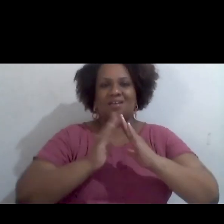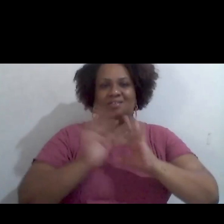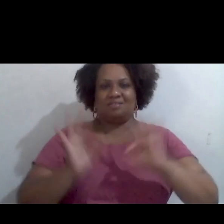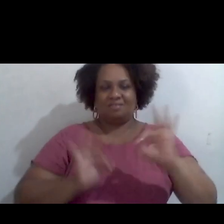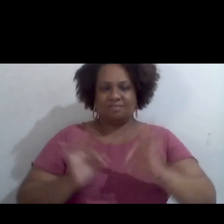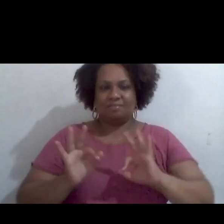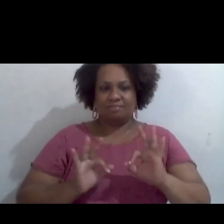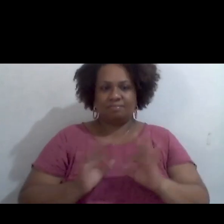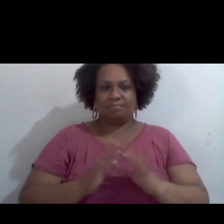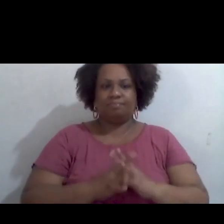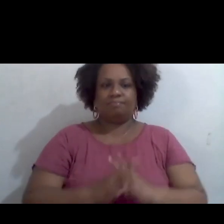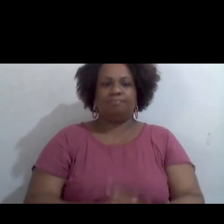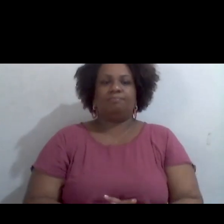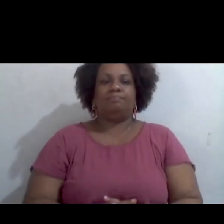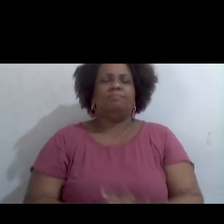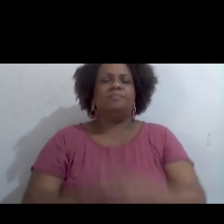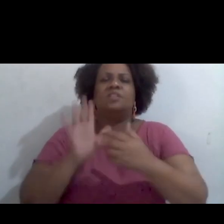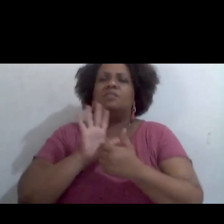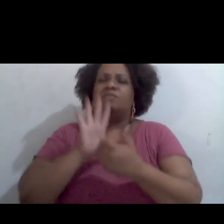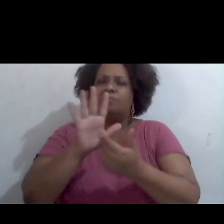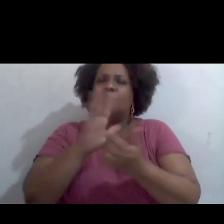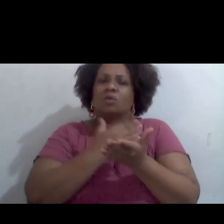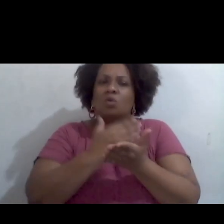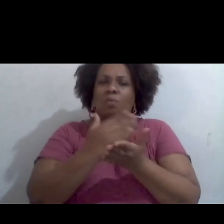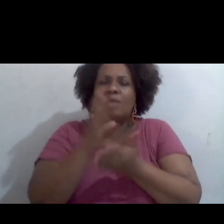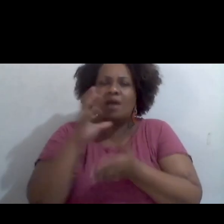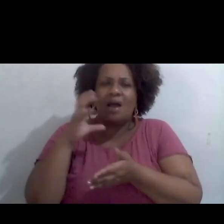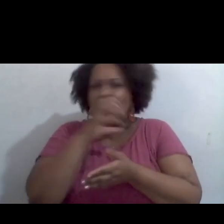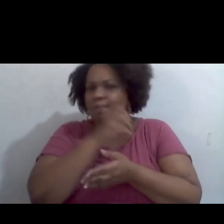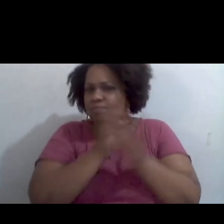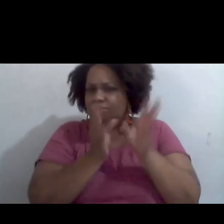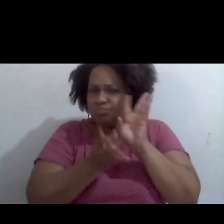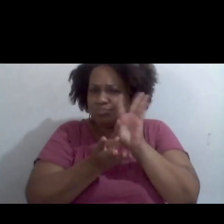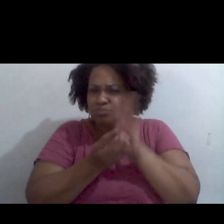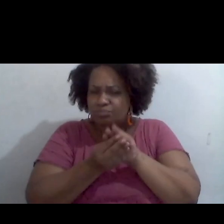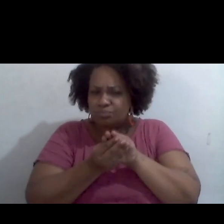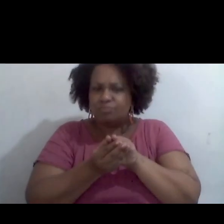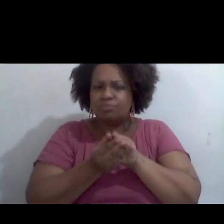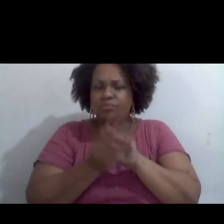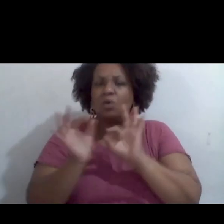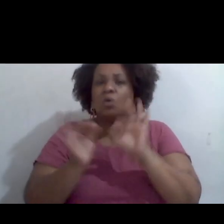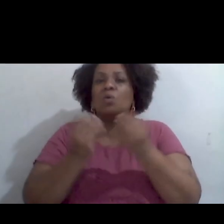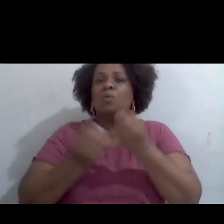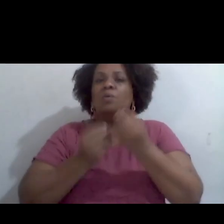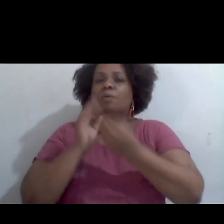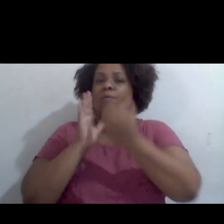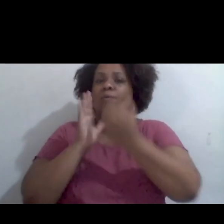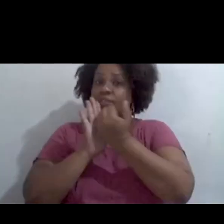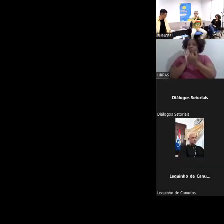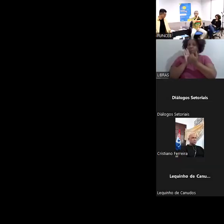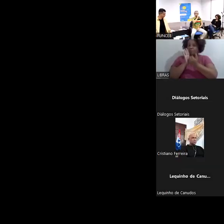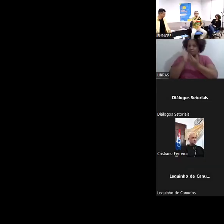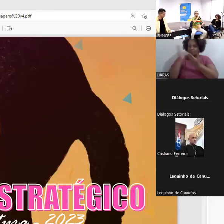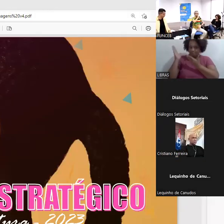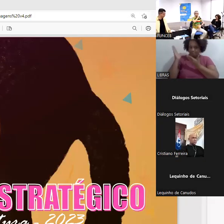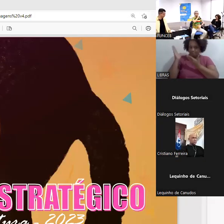Então, eu vou fazer uma apresentação inicial bastante breve e resumida do nosso planejamento, para